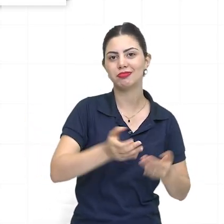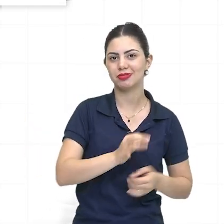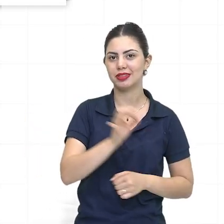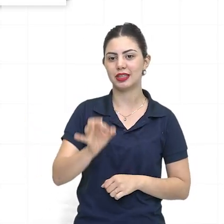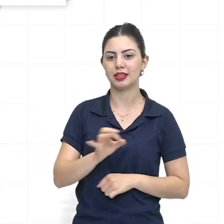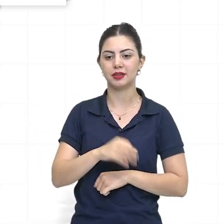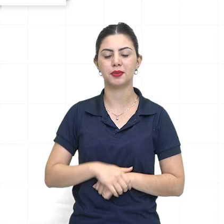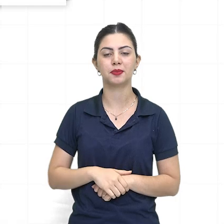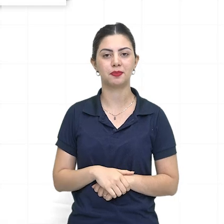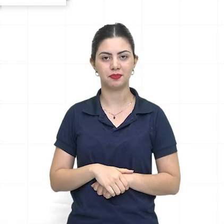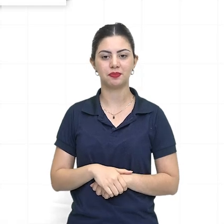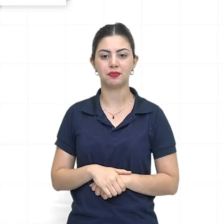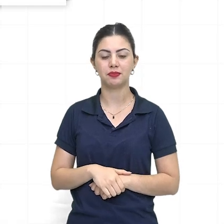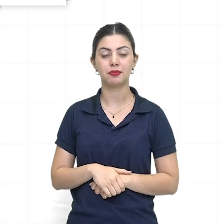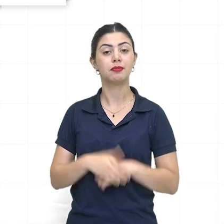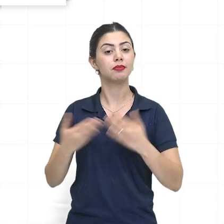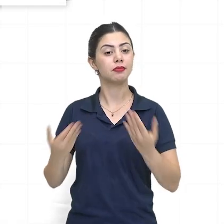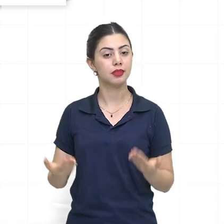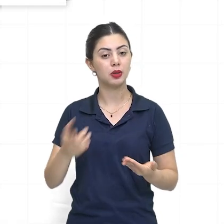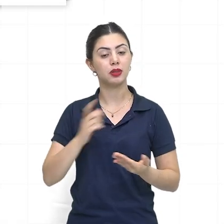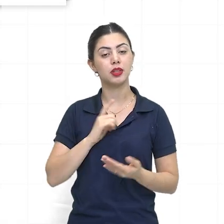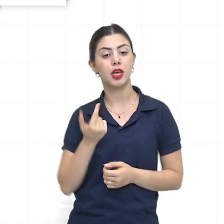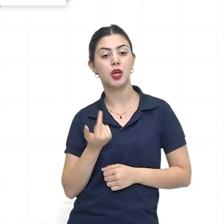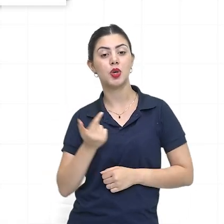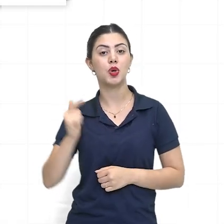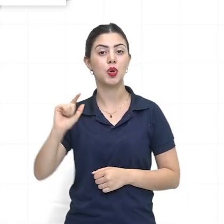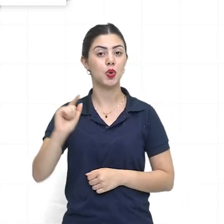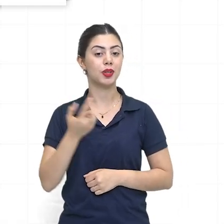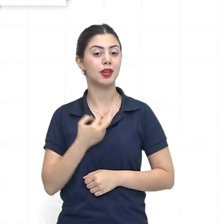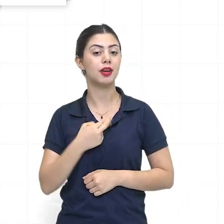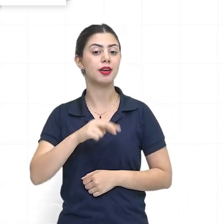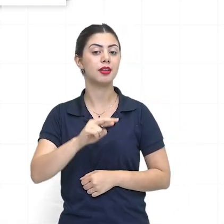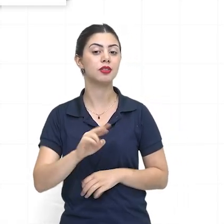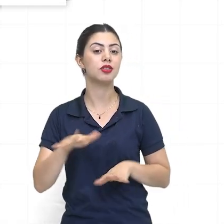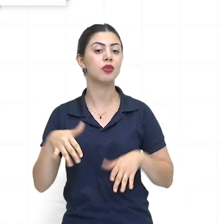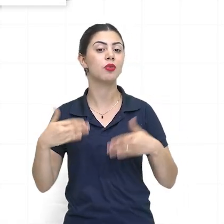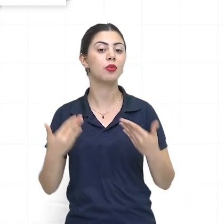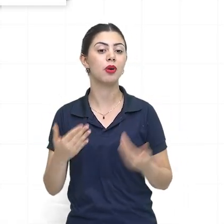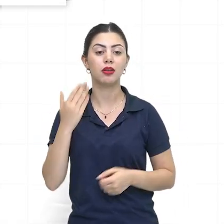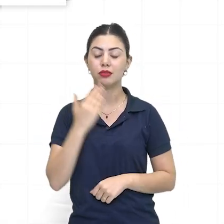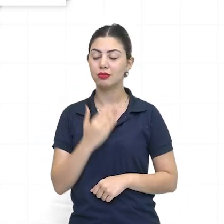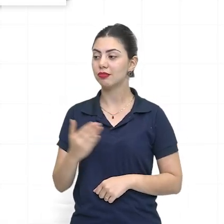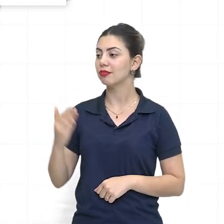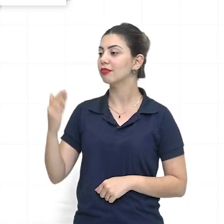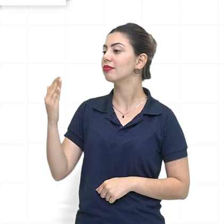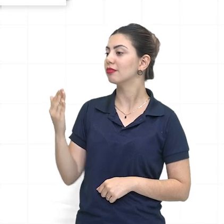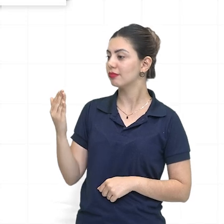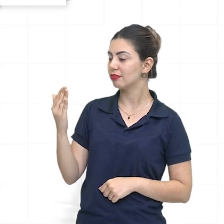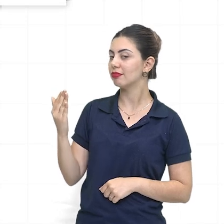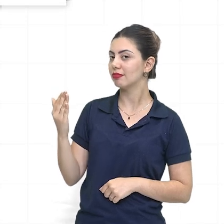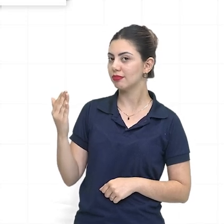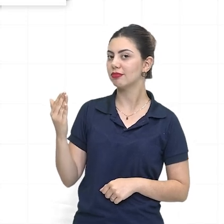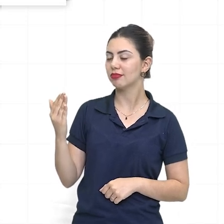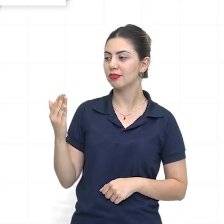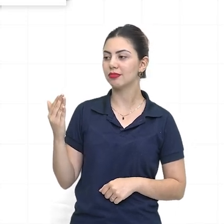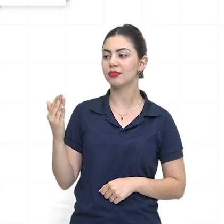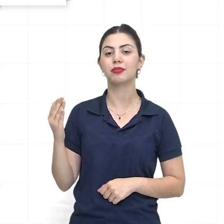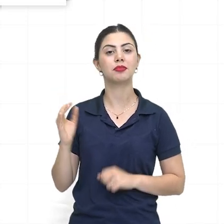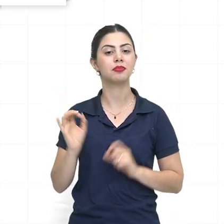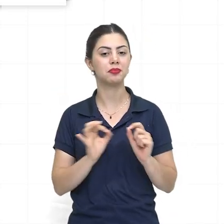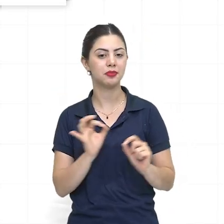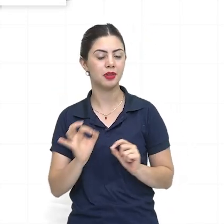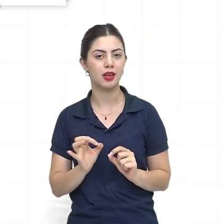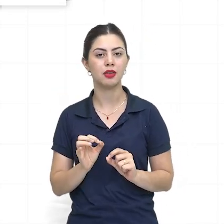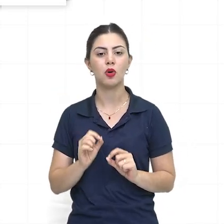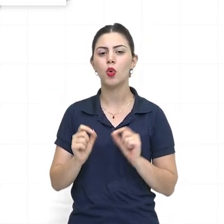nós vamos para uma outra grande tradição religiosa monoteísta, a muçulmana. Ninguém